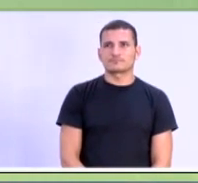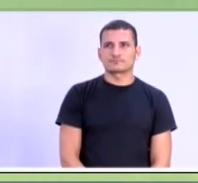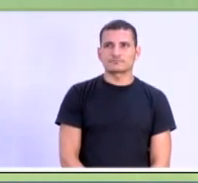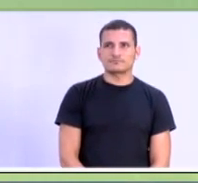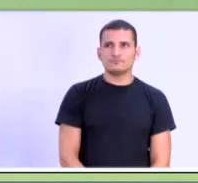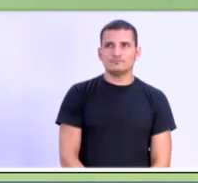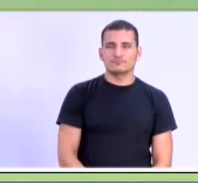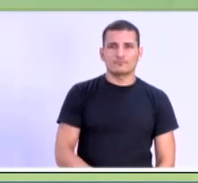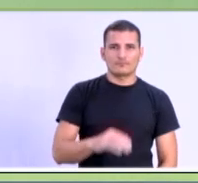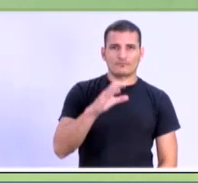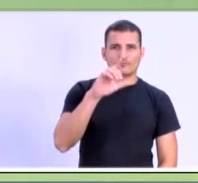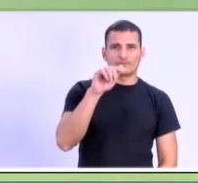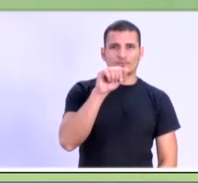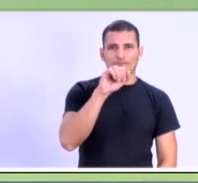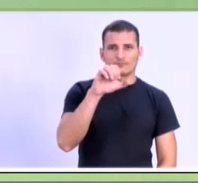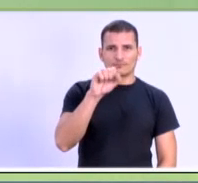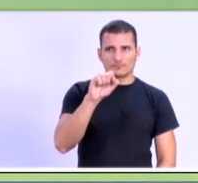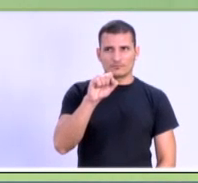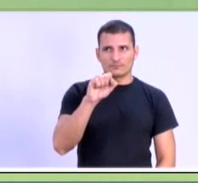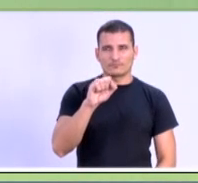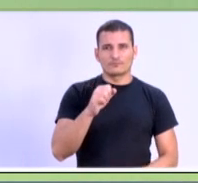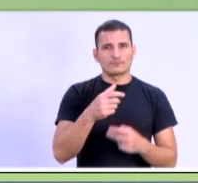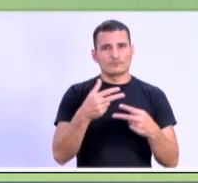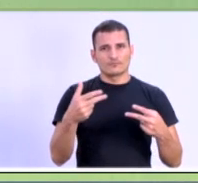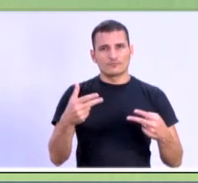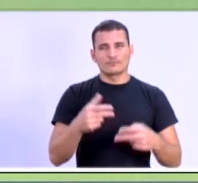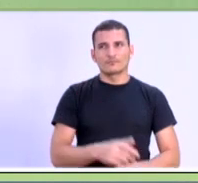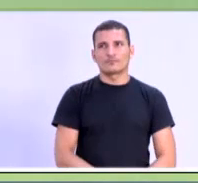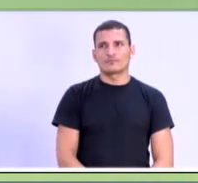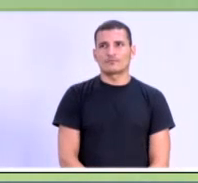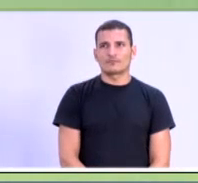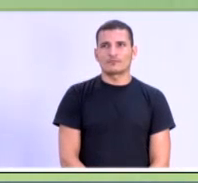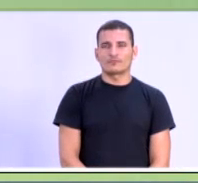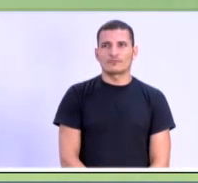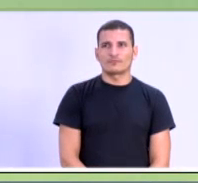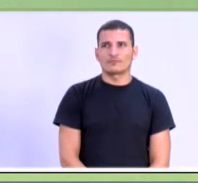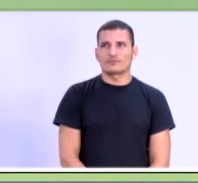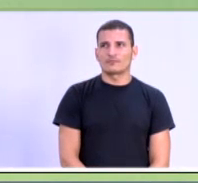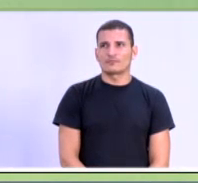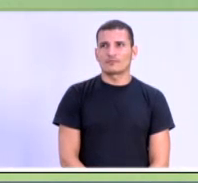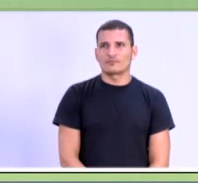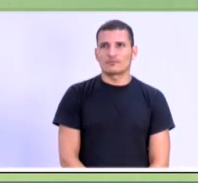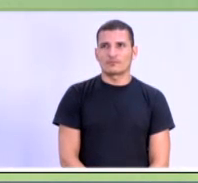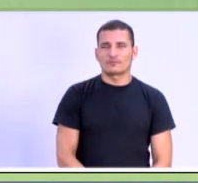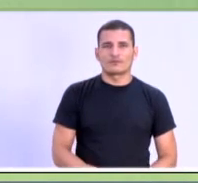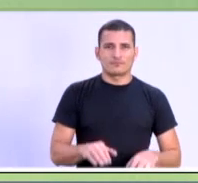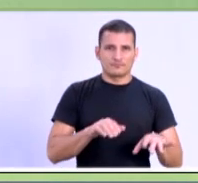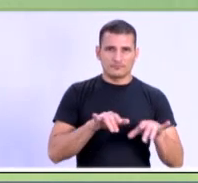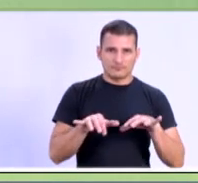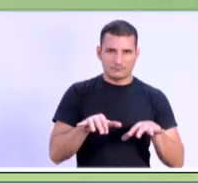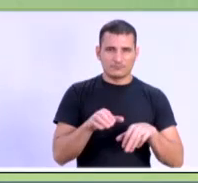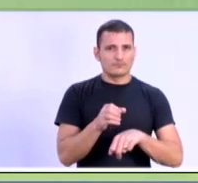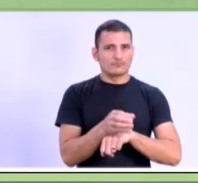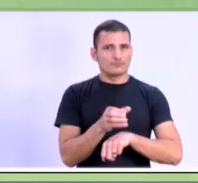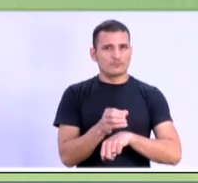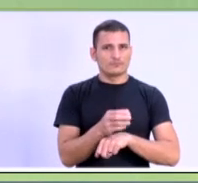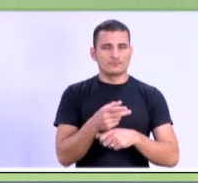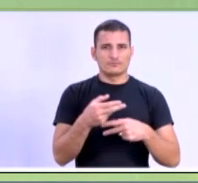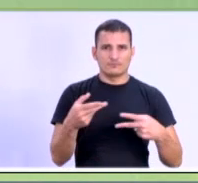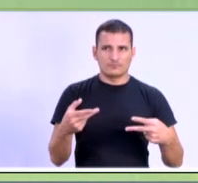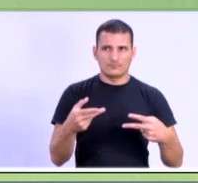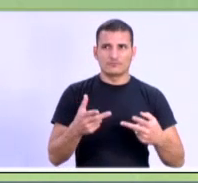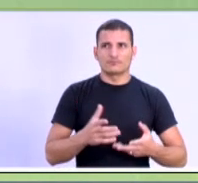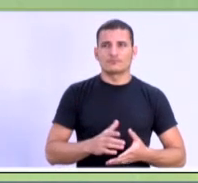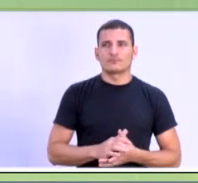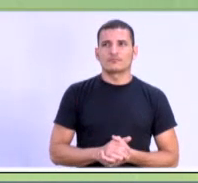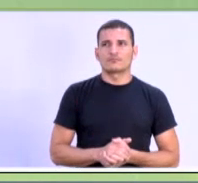Classes e objetos, gente. Vamos fazer uma pequena recordação, né? Na programação orientada a objetos, justamente que nós